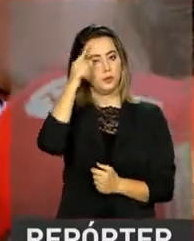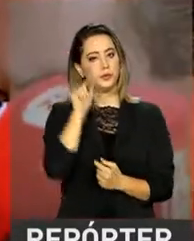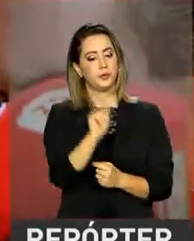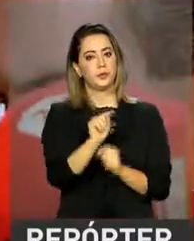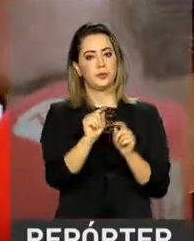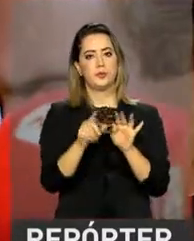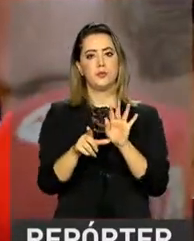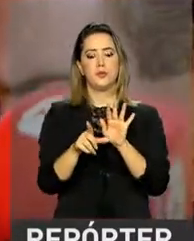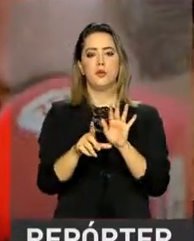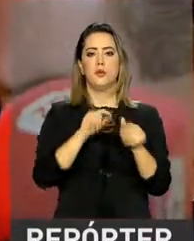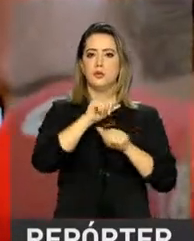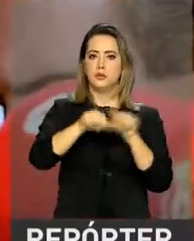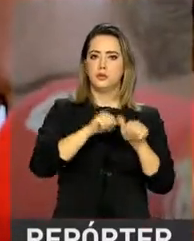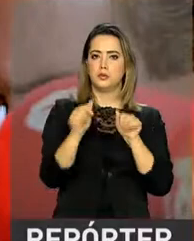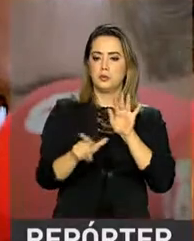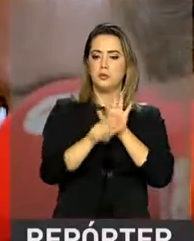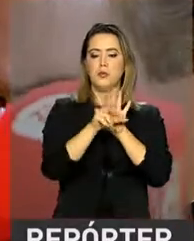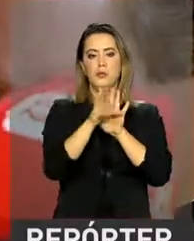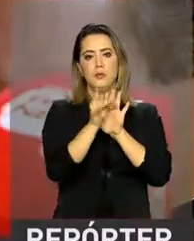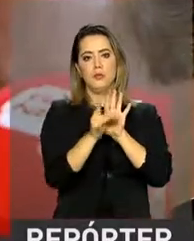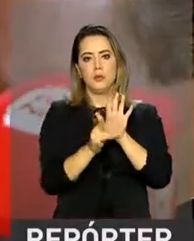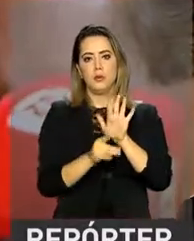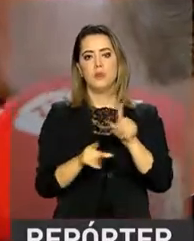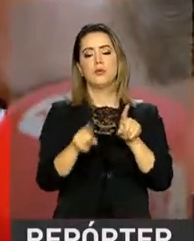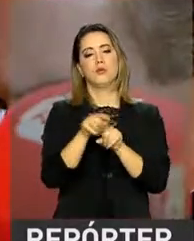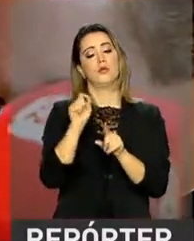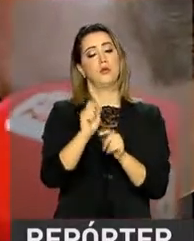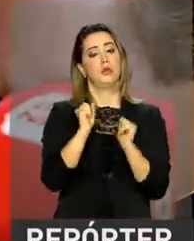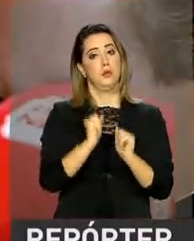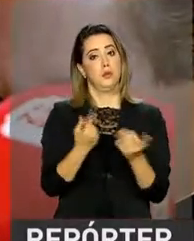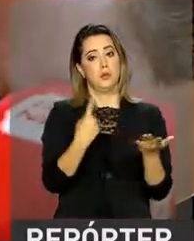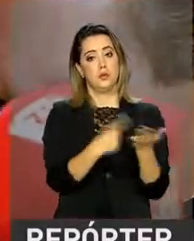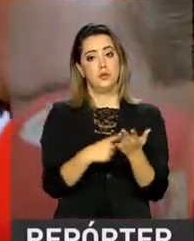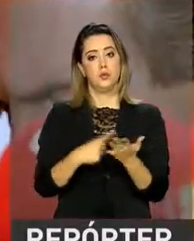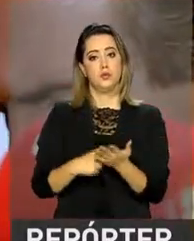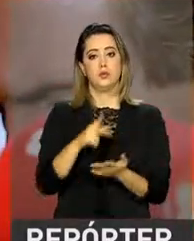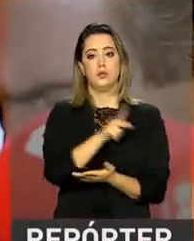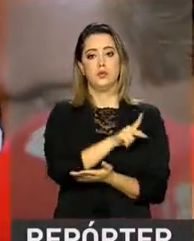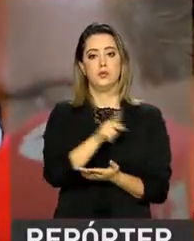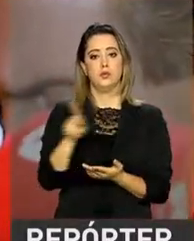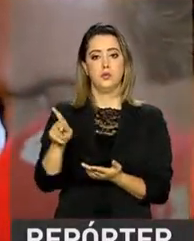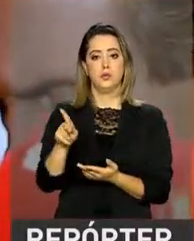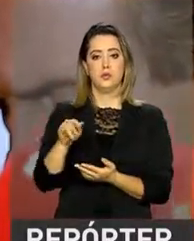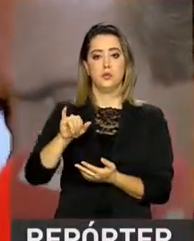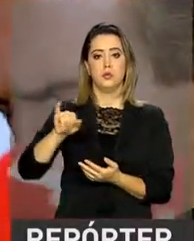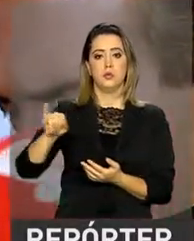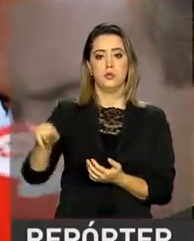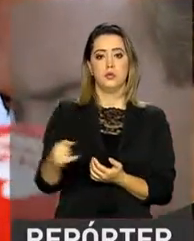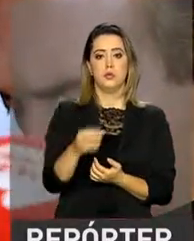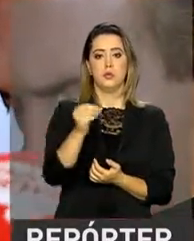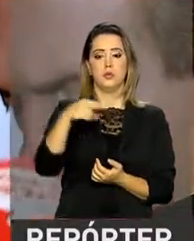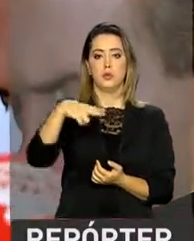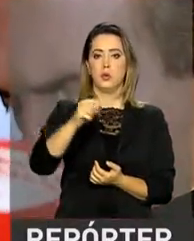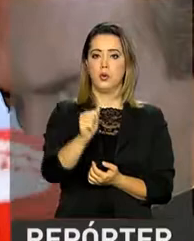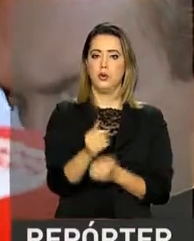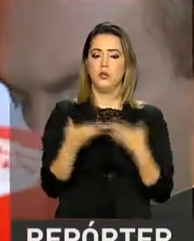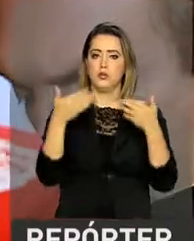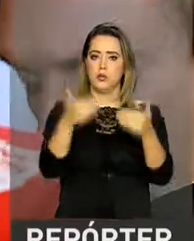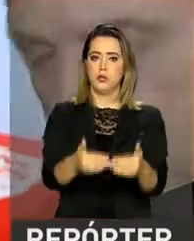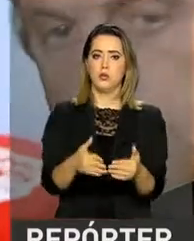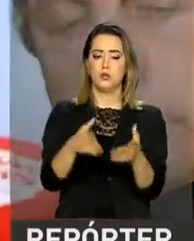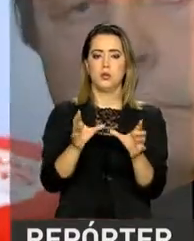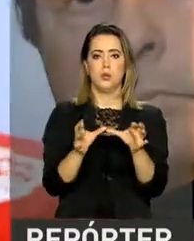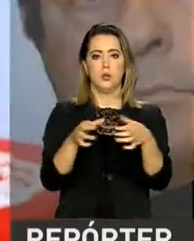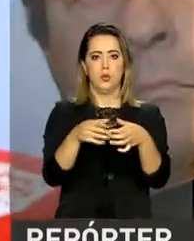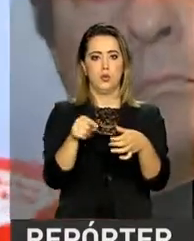na LRF e outras mudanças que estão colocadas na agenda do presidente Jonas, da presidente da frente, e que nós vamos em conjunto com os